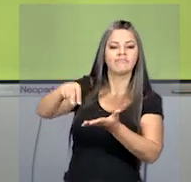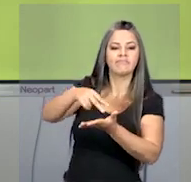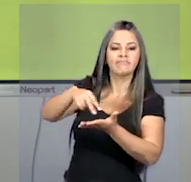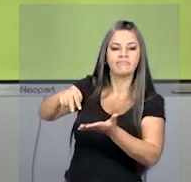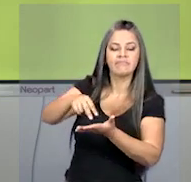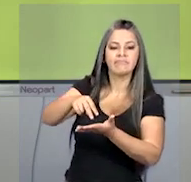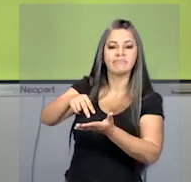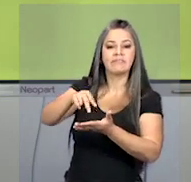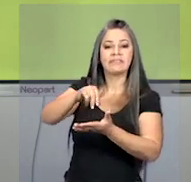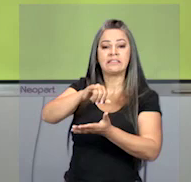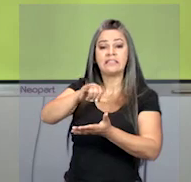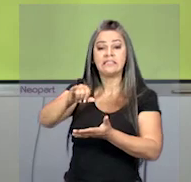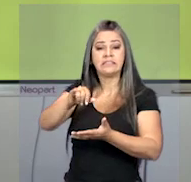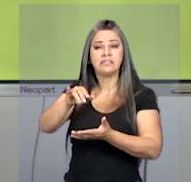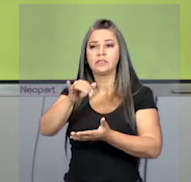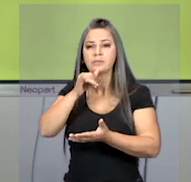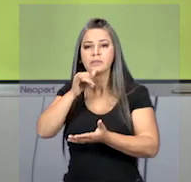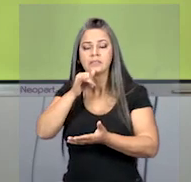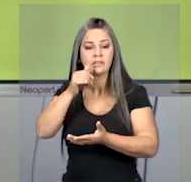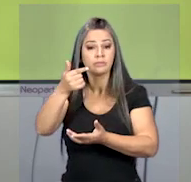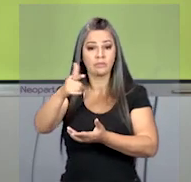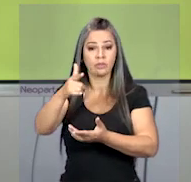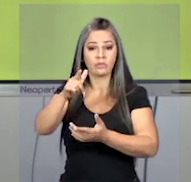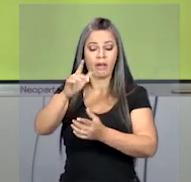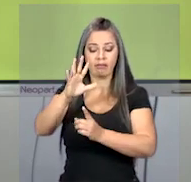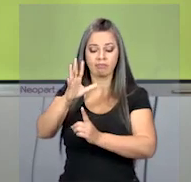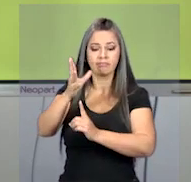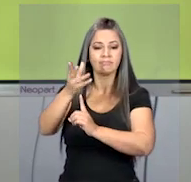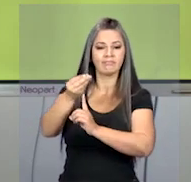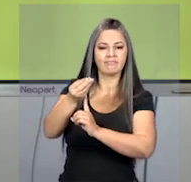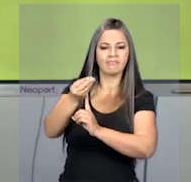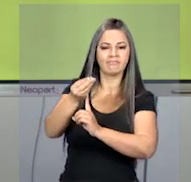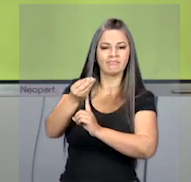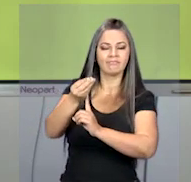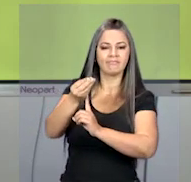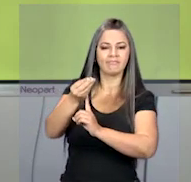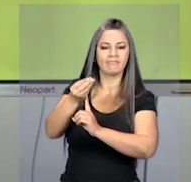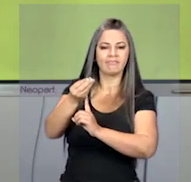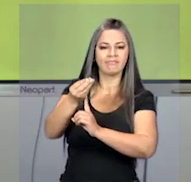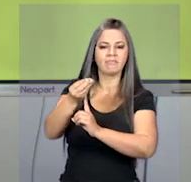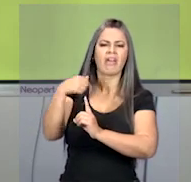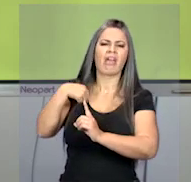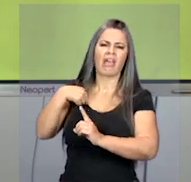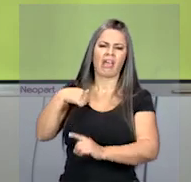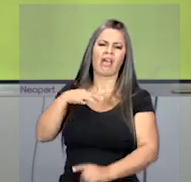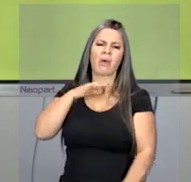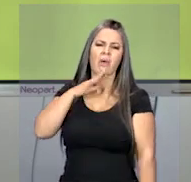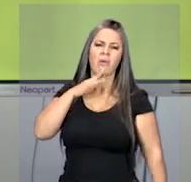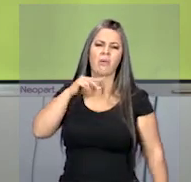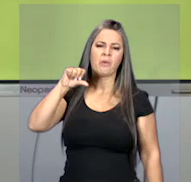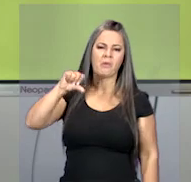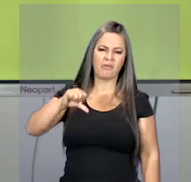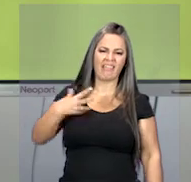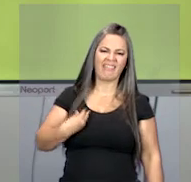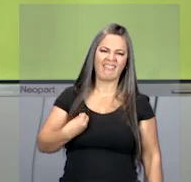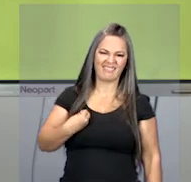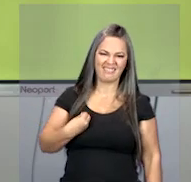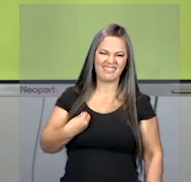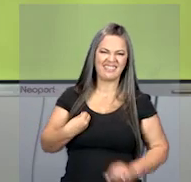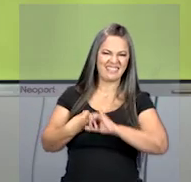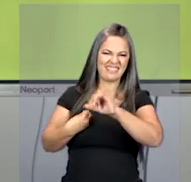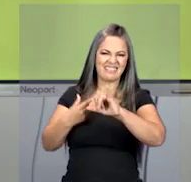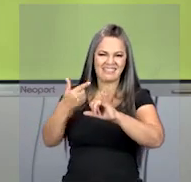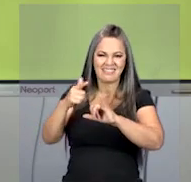Seria um tédio, não é? Por isso que nossa mente ela é narrativa, ela é imaginária, ela constrói narrativas diferentes, né?